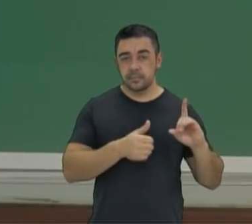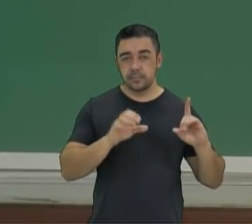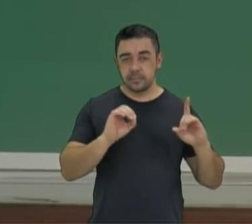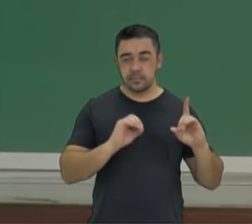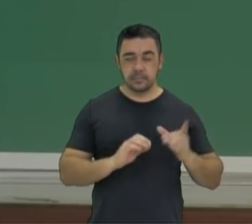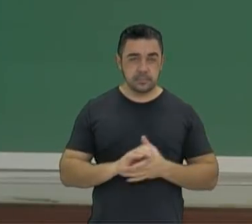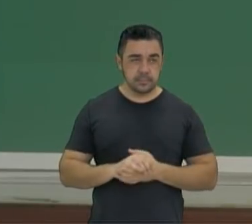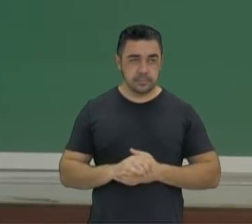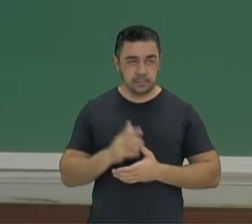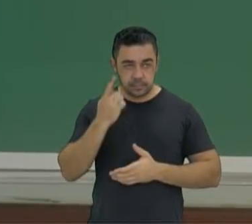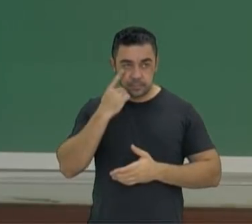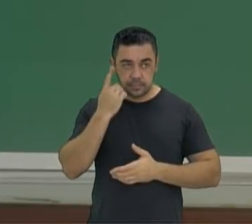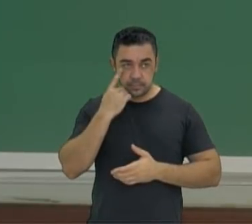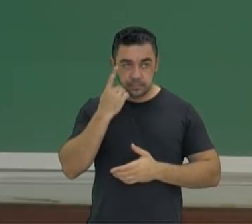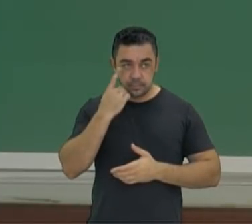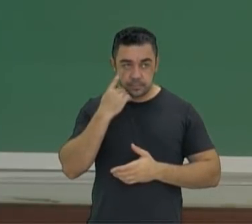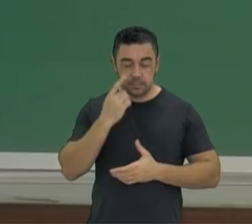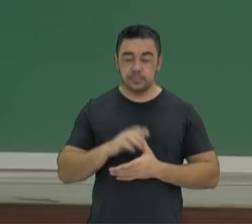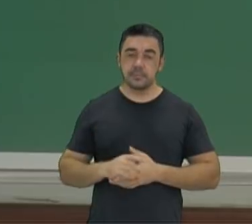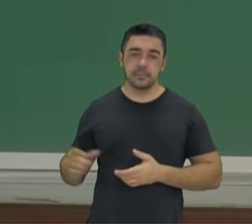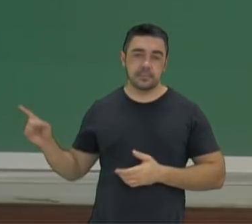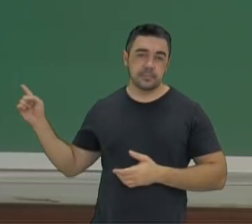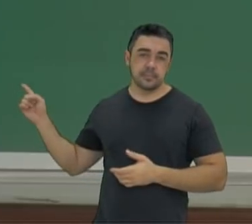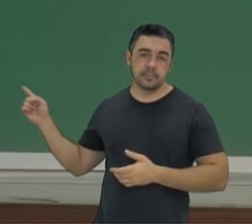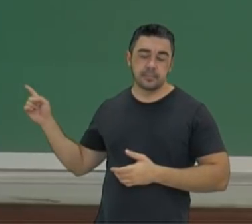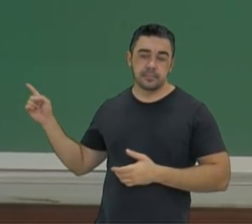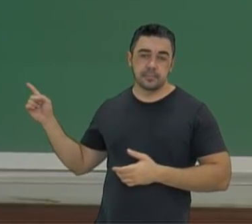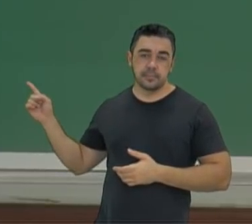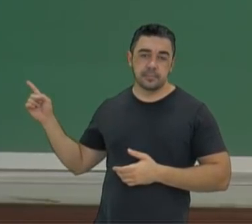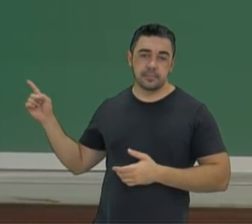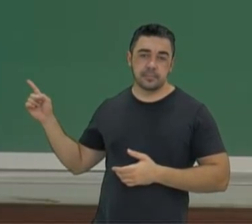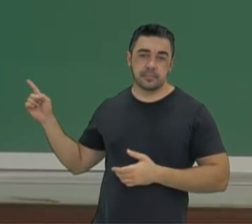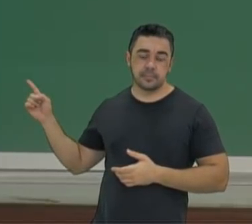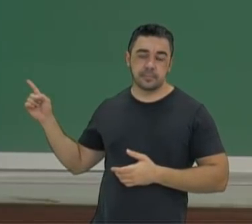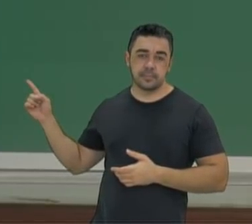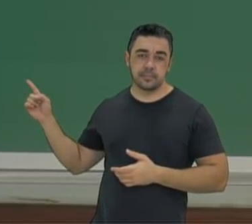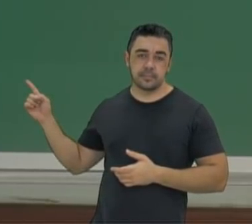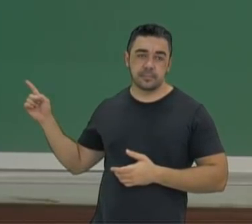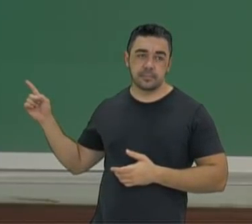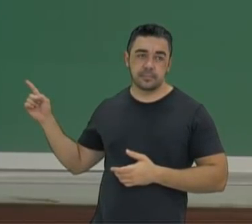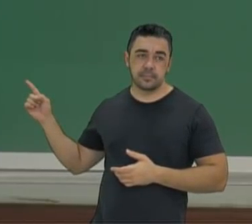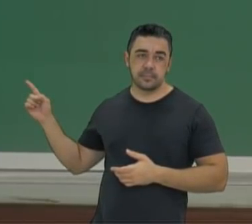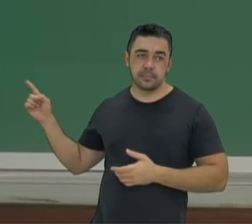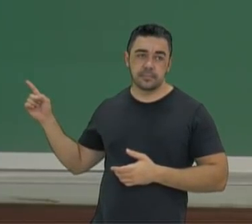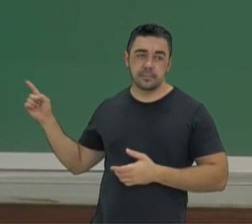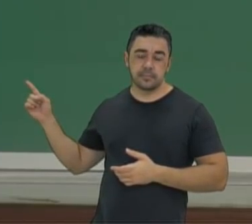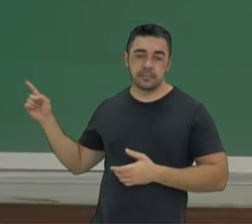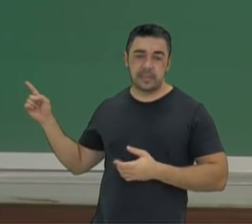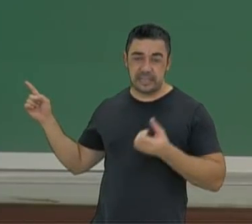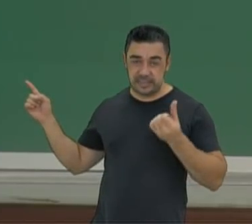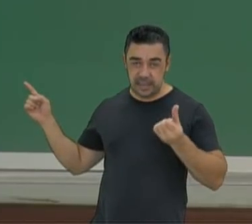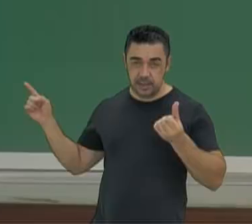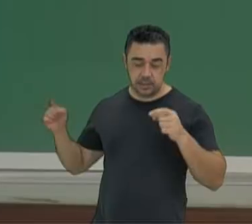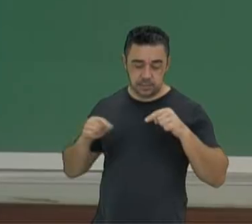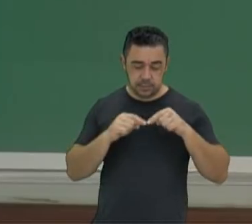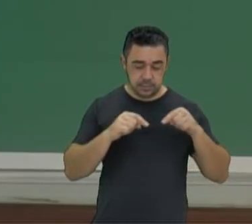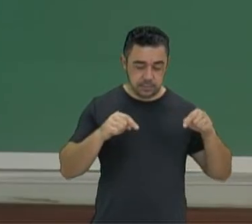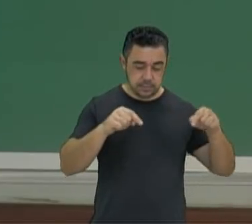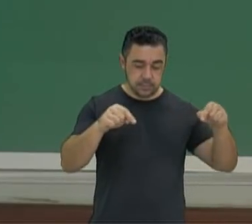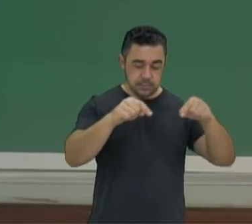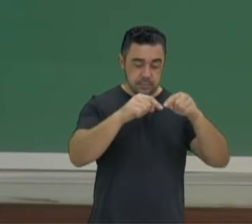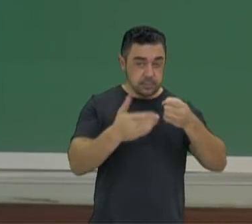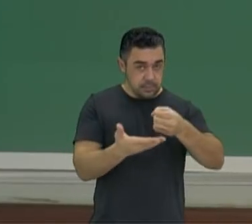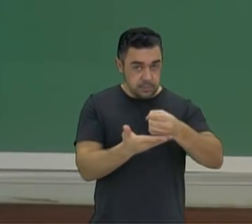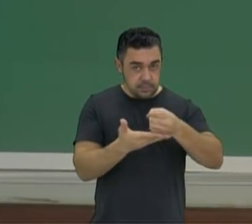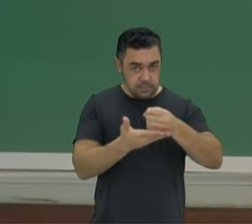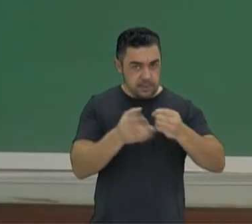10? Vamos contar? Olha lá. 1, 2, 3, 4, 5, 6, porque se é um hexágono, lembra lá da